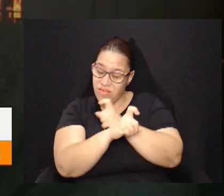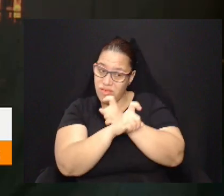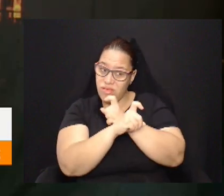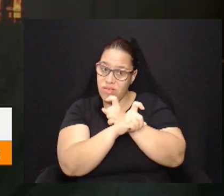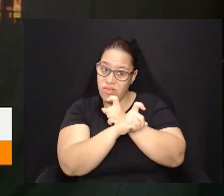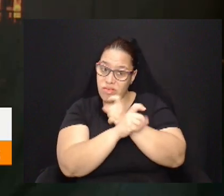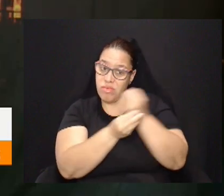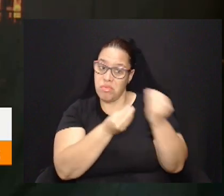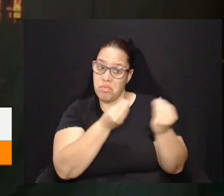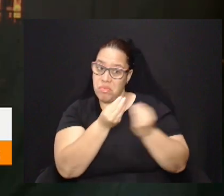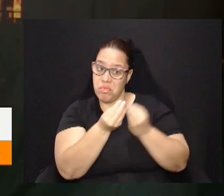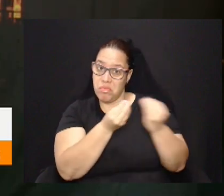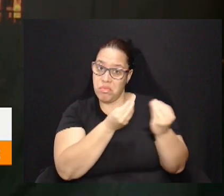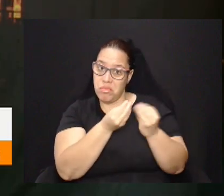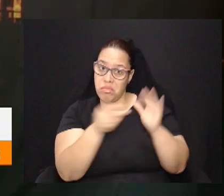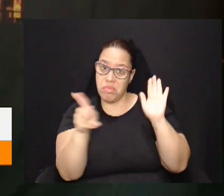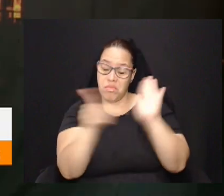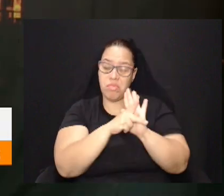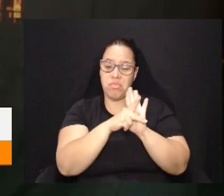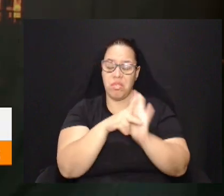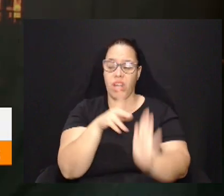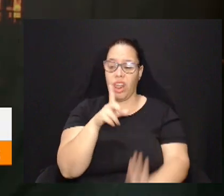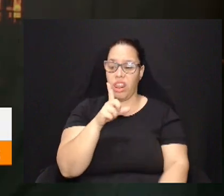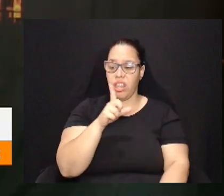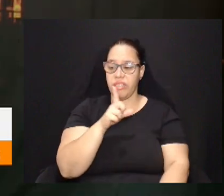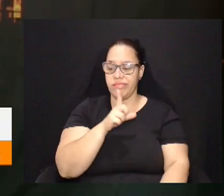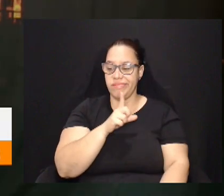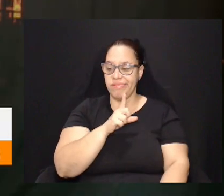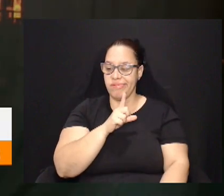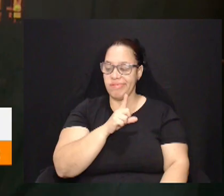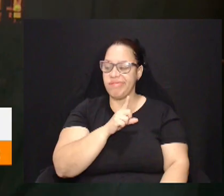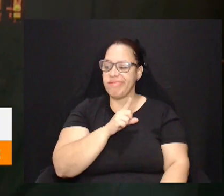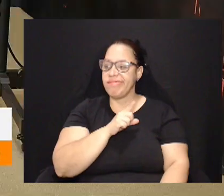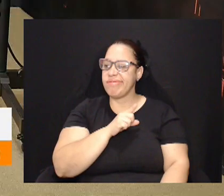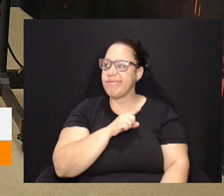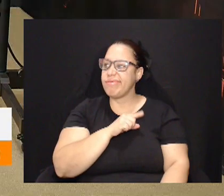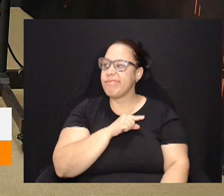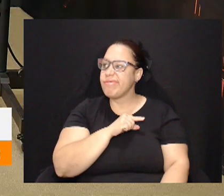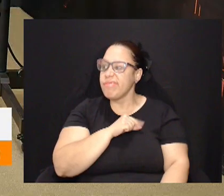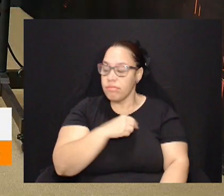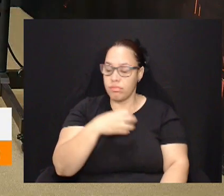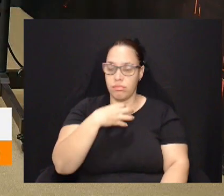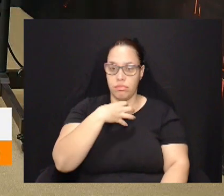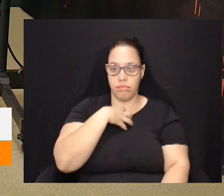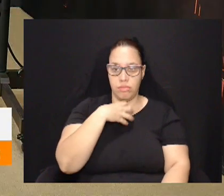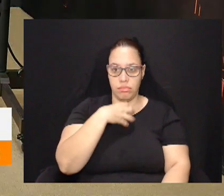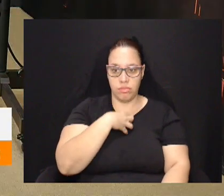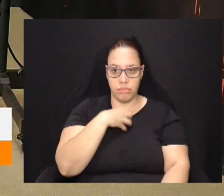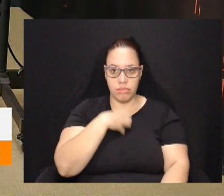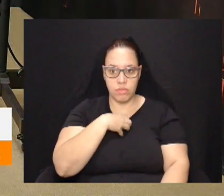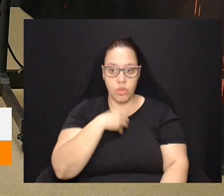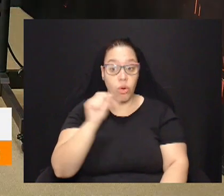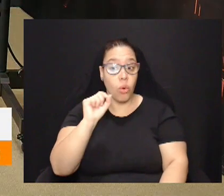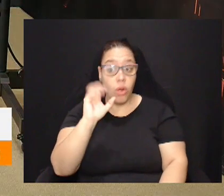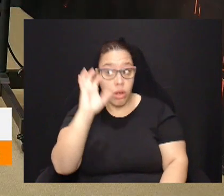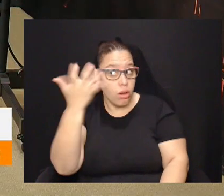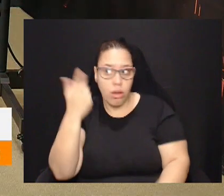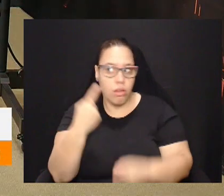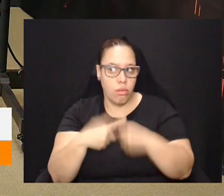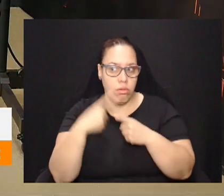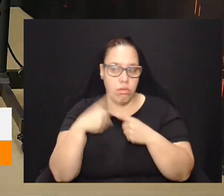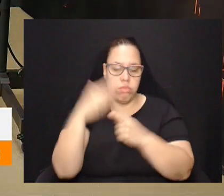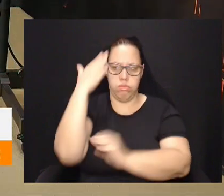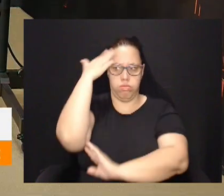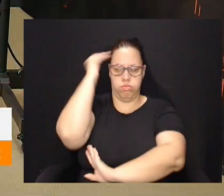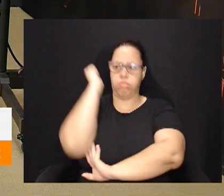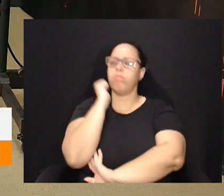próprio vazio que a gente já está sentindo ali? O que acontece? Por que às vezes a gente sabe, mas a gente